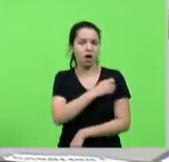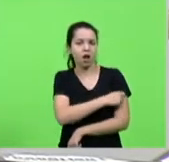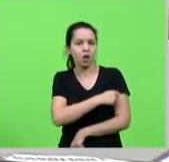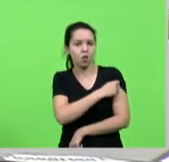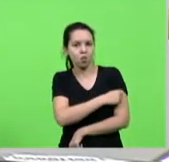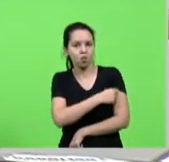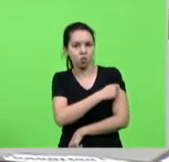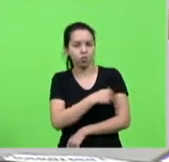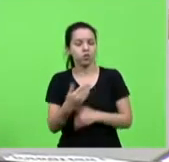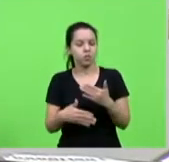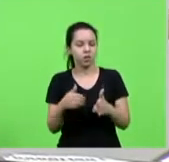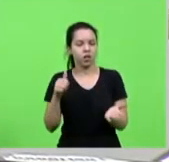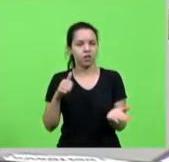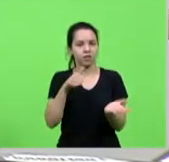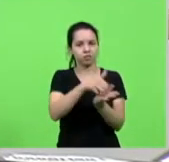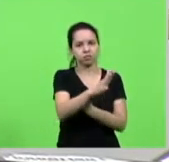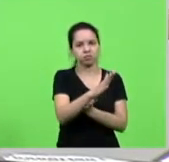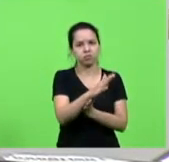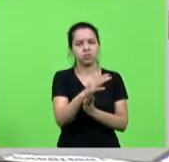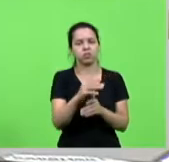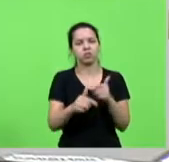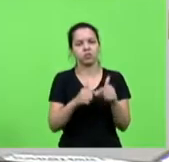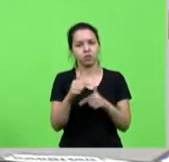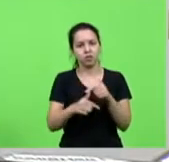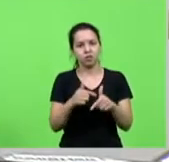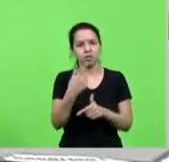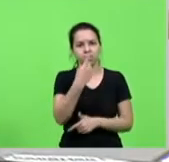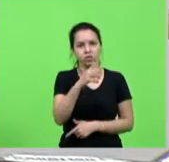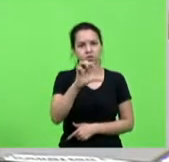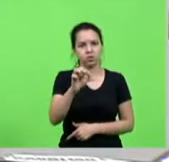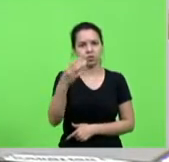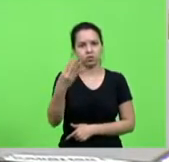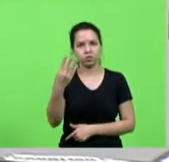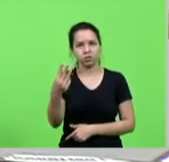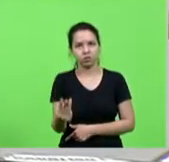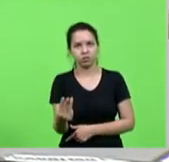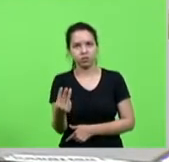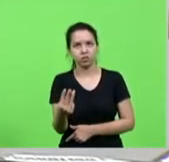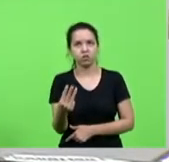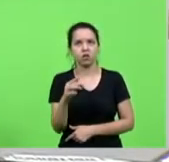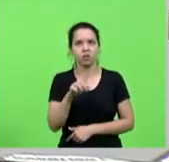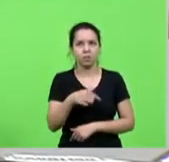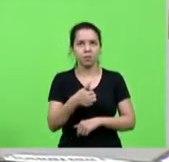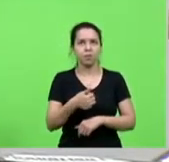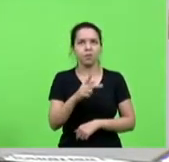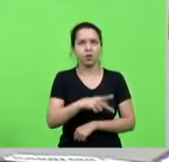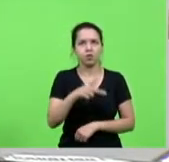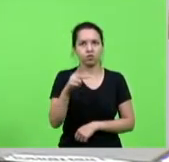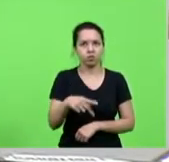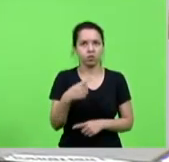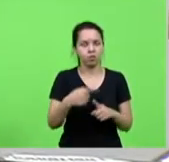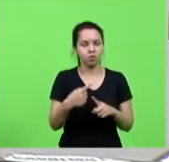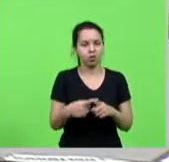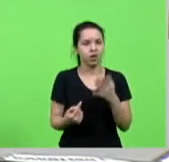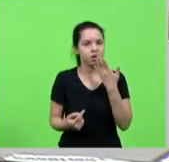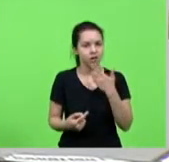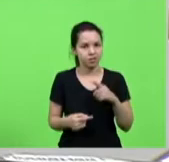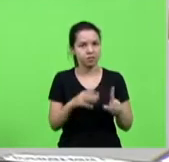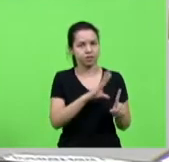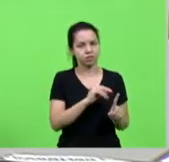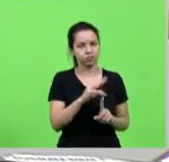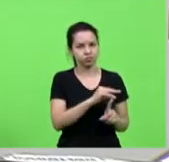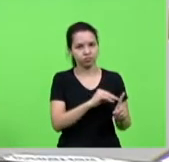foi demitida em 1943 das suas atribuições de professora por aliciar menores. E ela pegava